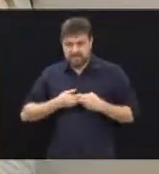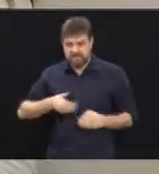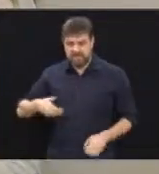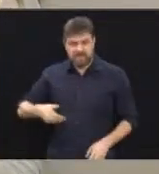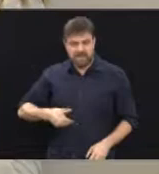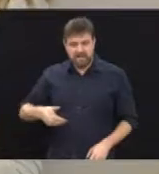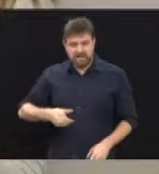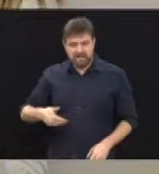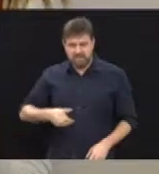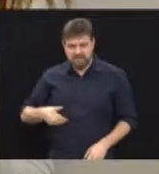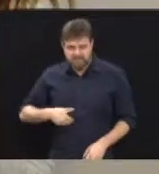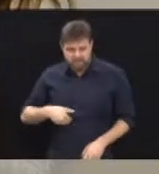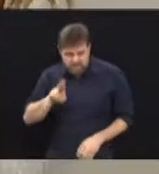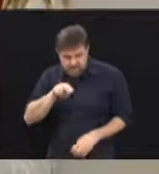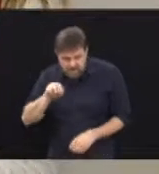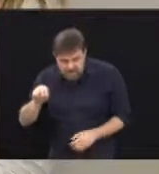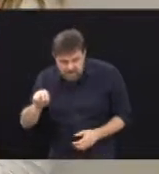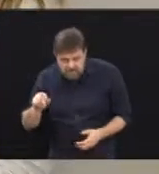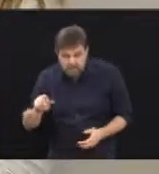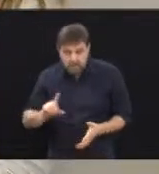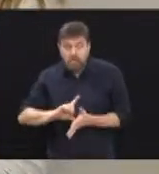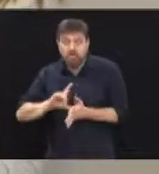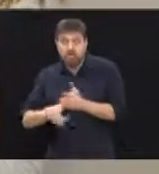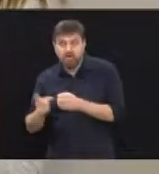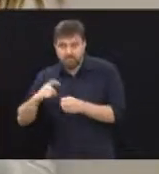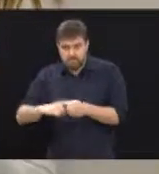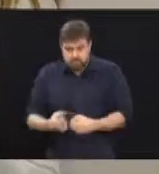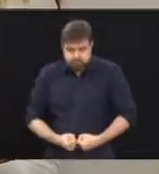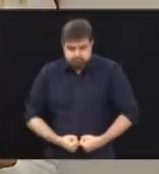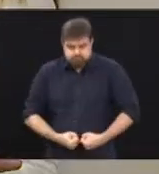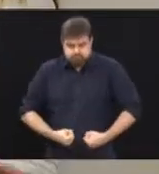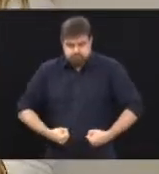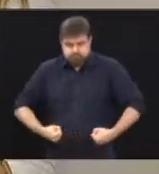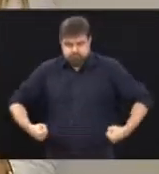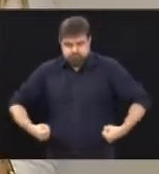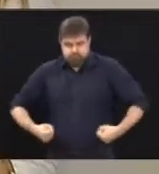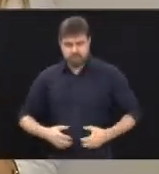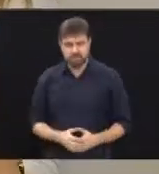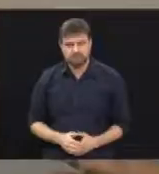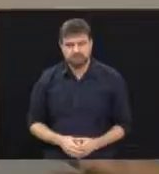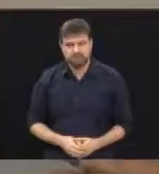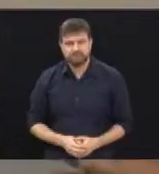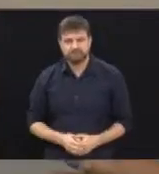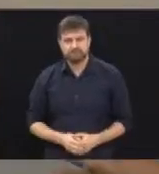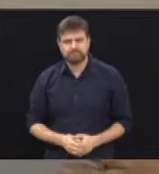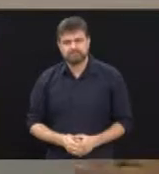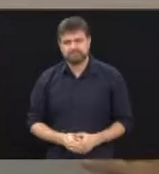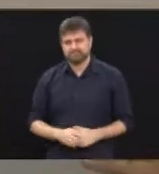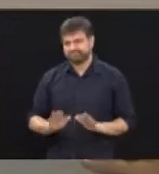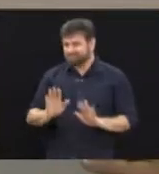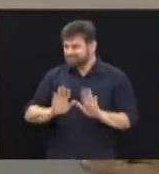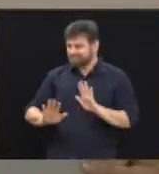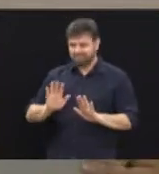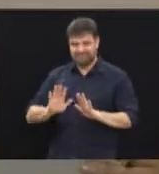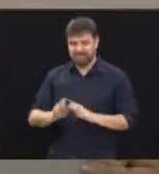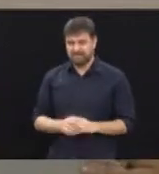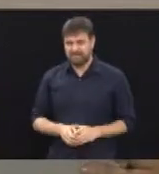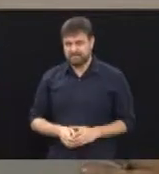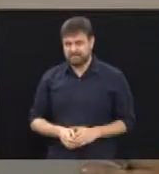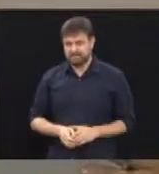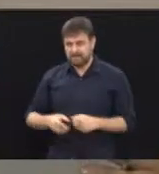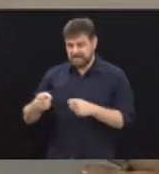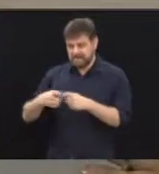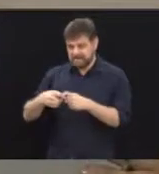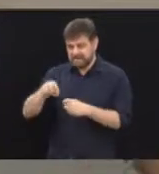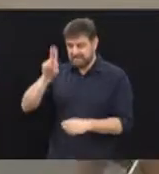nunca mais a pessoa, ou ele pode voltar? Nunca mais a pessoa vai querer comer em excesso? A gente não usa essa palavra em